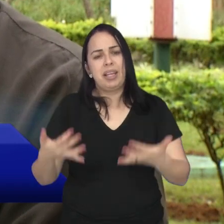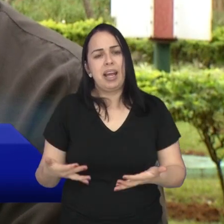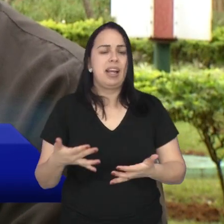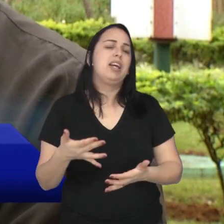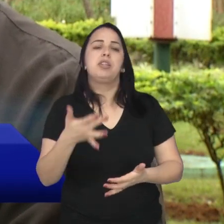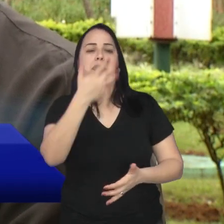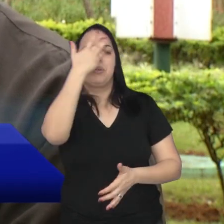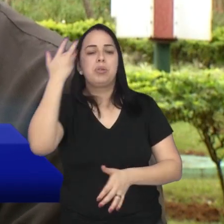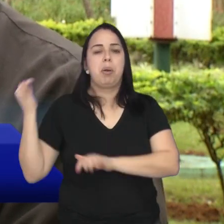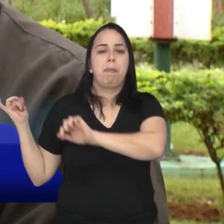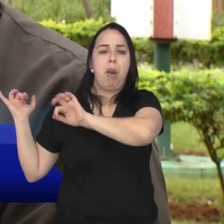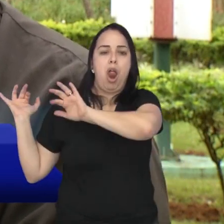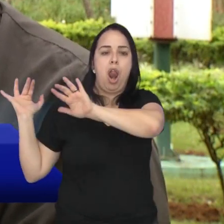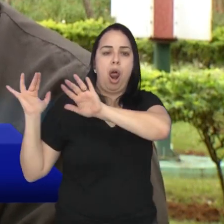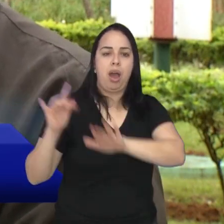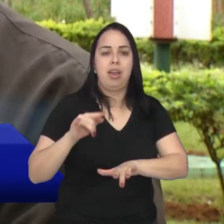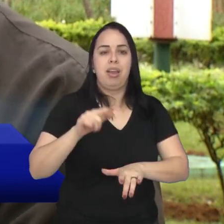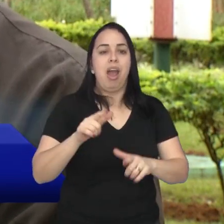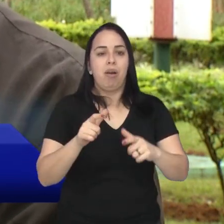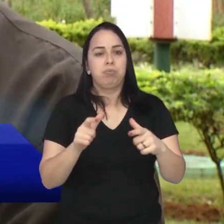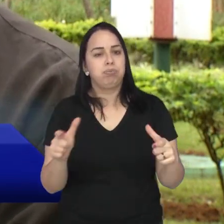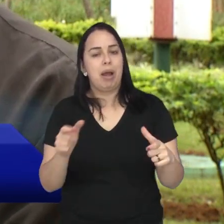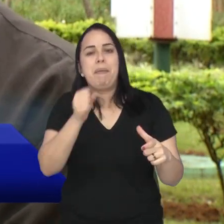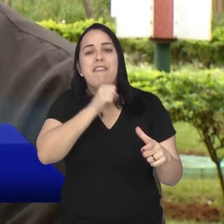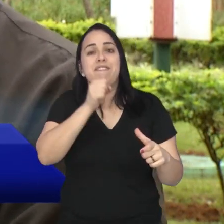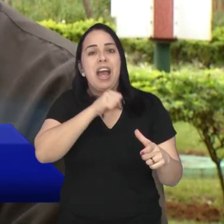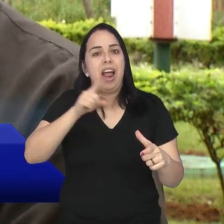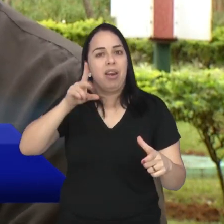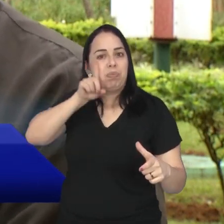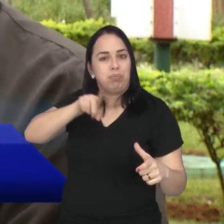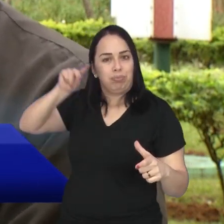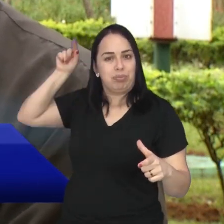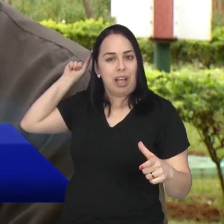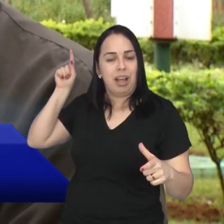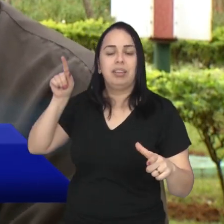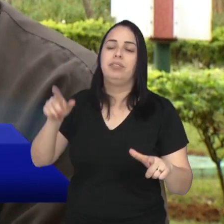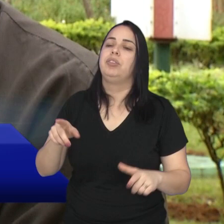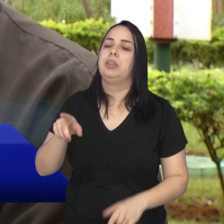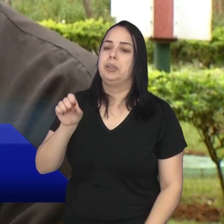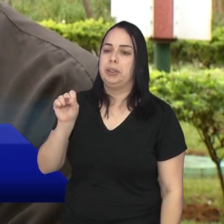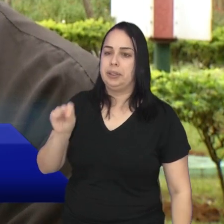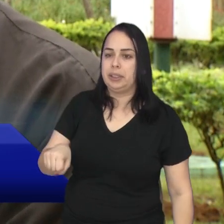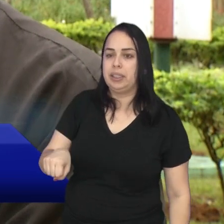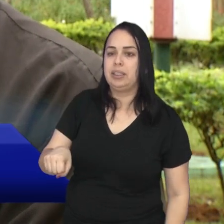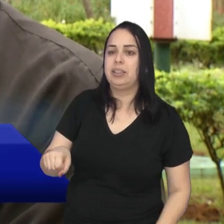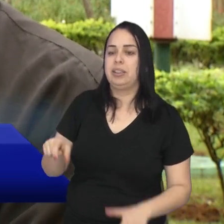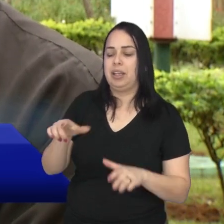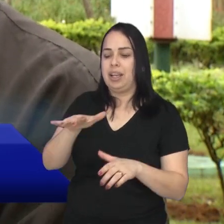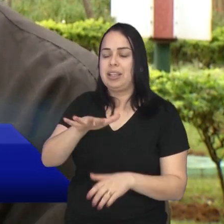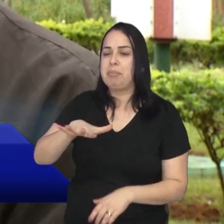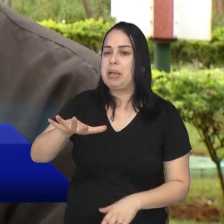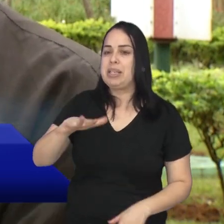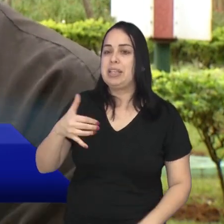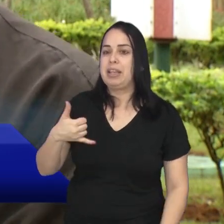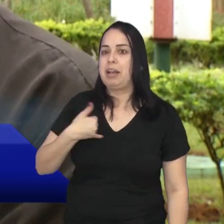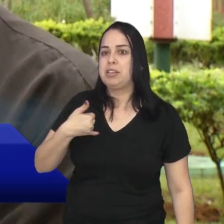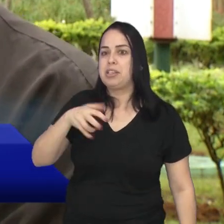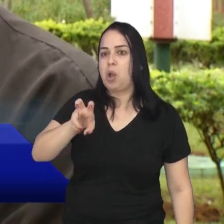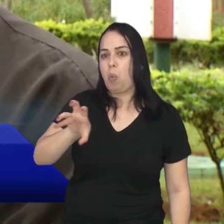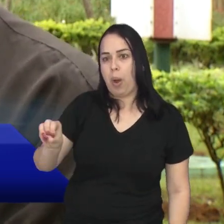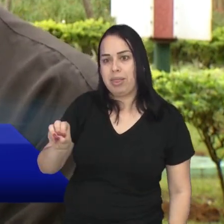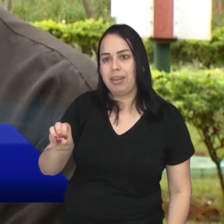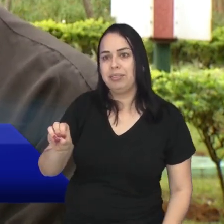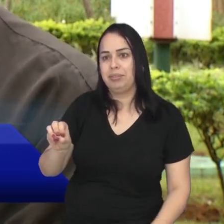frequentadores aqui, enfim, diversos moradores. É o parque mais antigo da cidade, não é isso? Exatamente. O Parque Santos Dumont é o parque mais antigo, ele tem mais